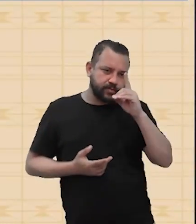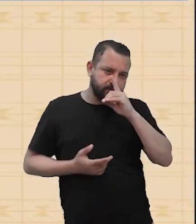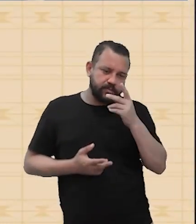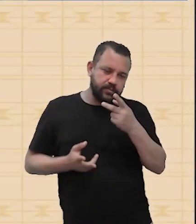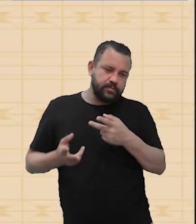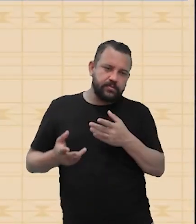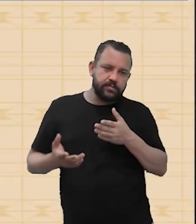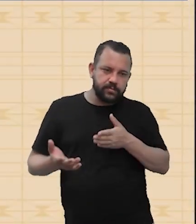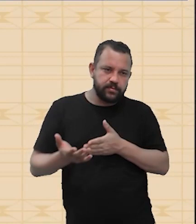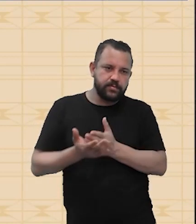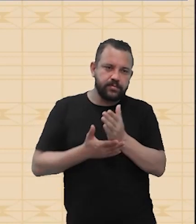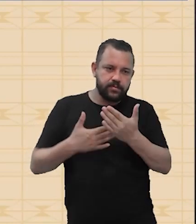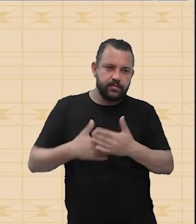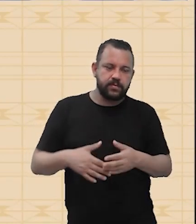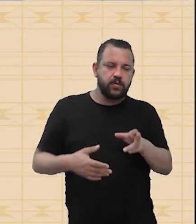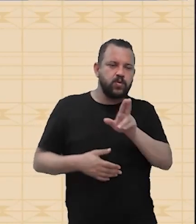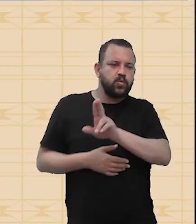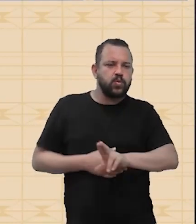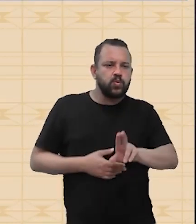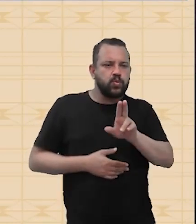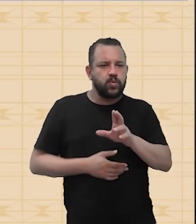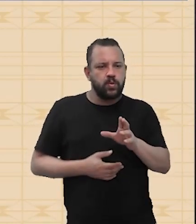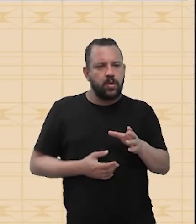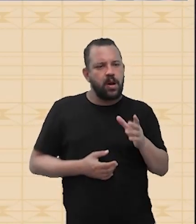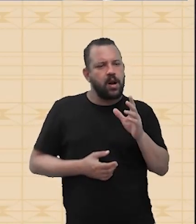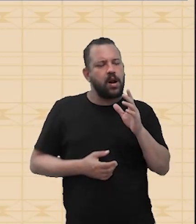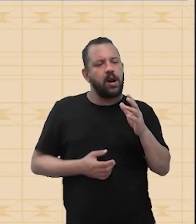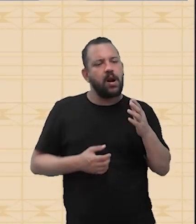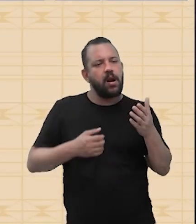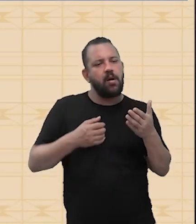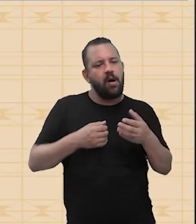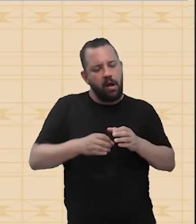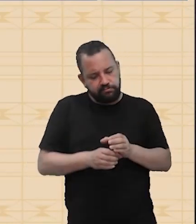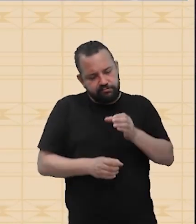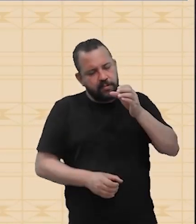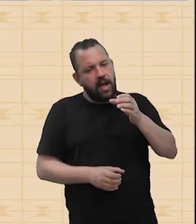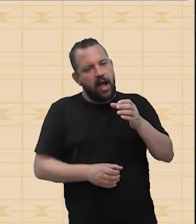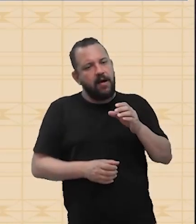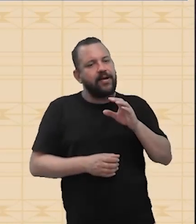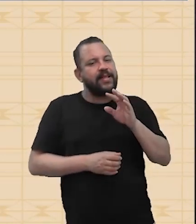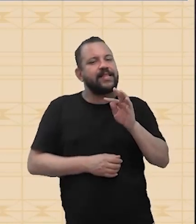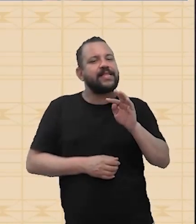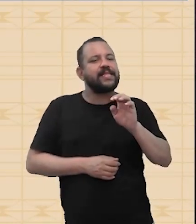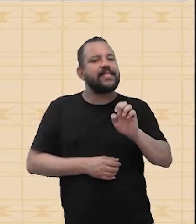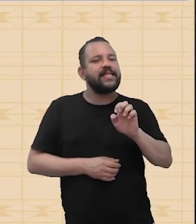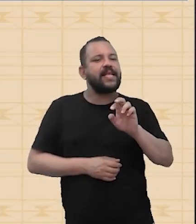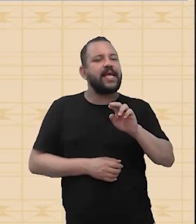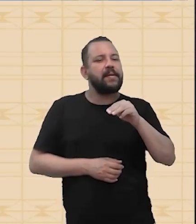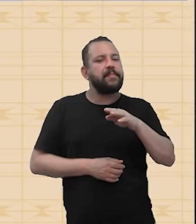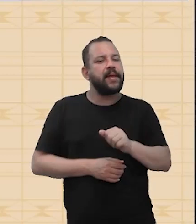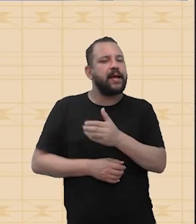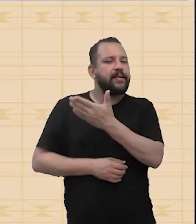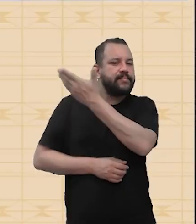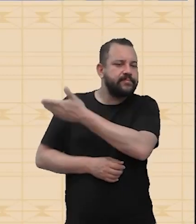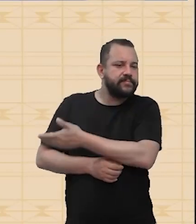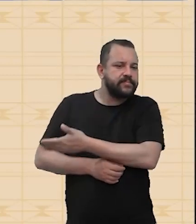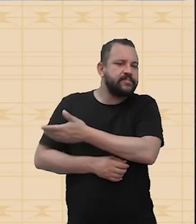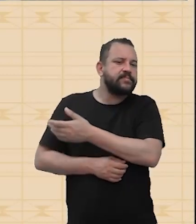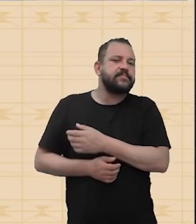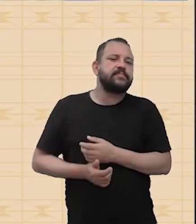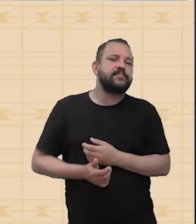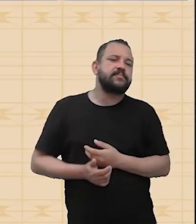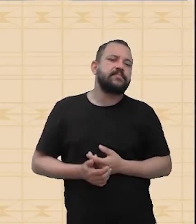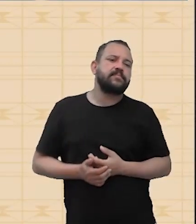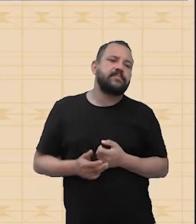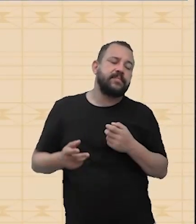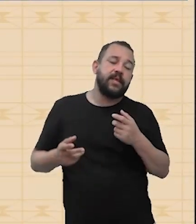garrafa térmica. E essa garrafa térmica, ela mantém a temperatura quente ou fria. E para isso, o que é que ela tem que fazer? Impedir